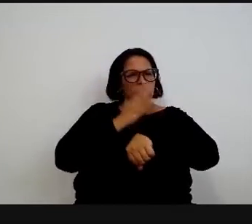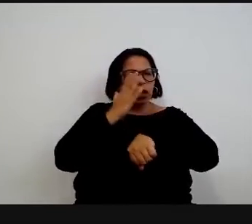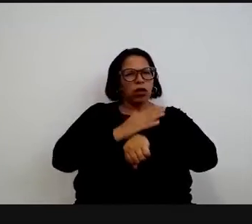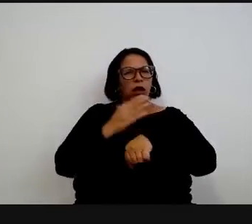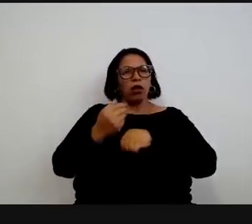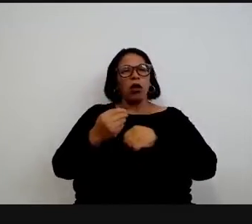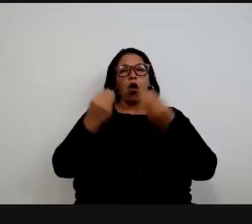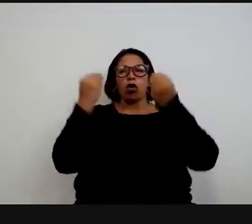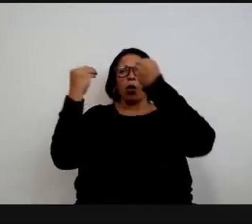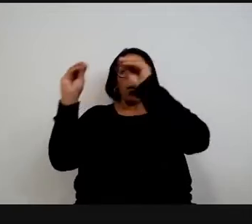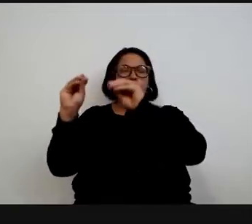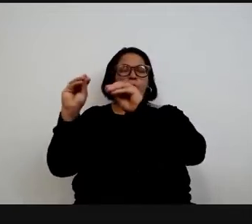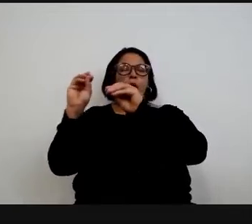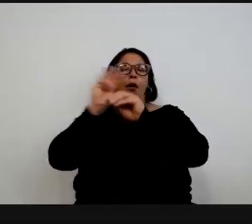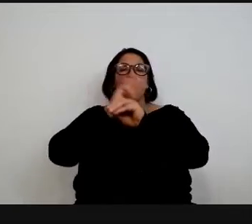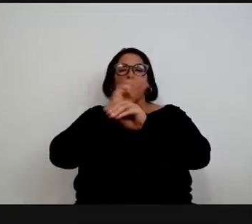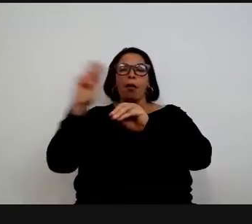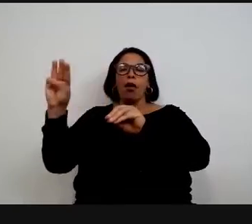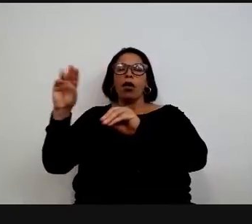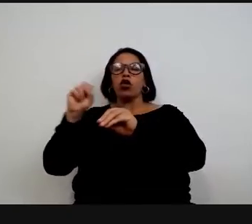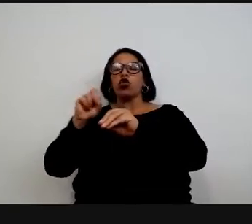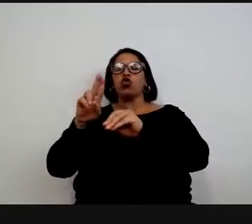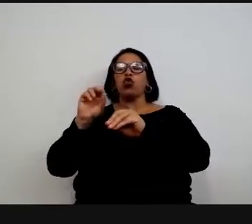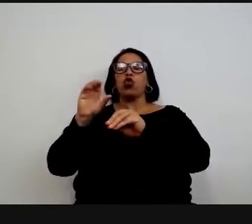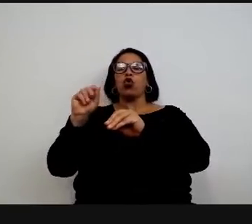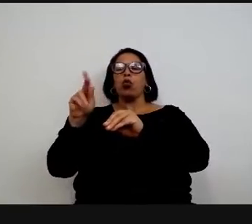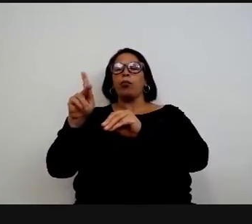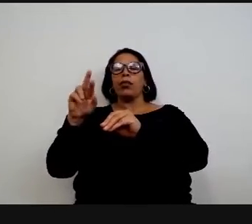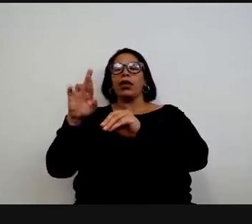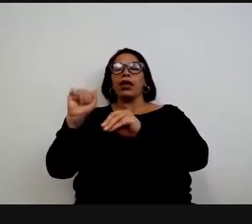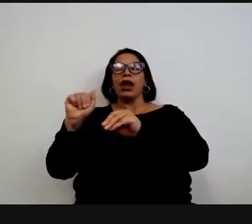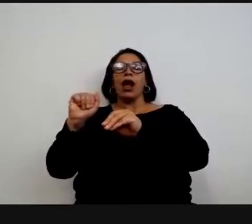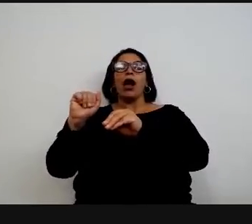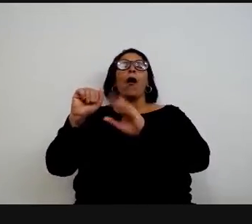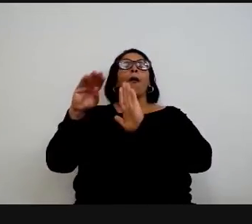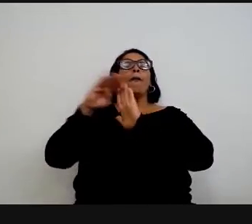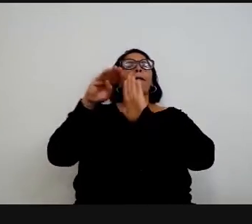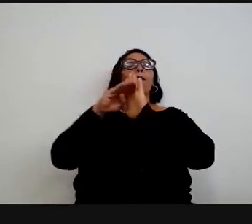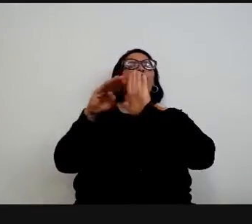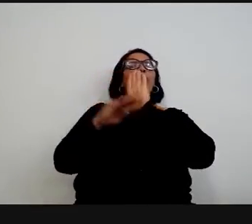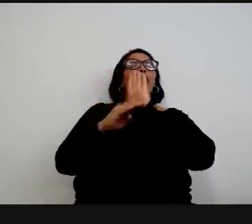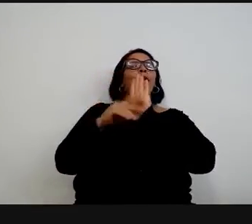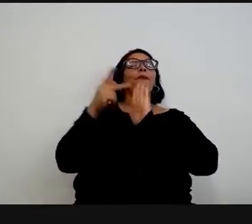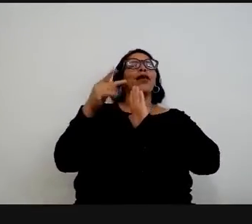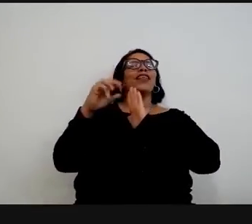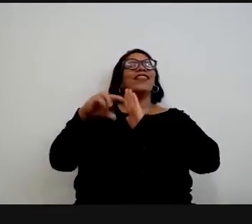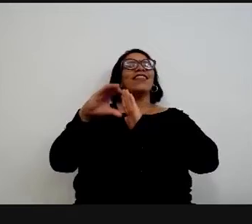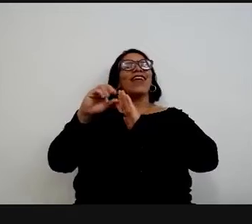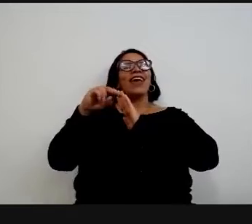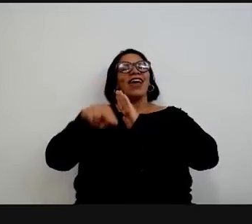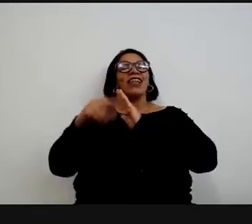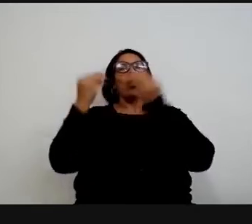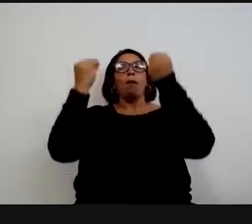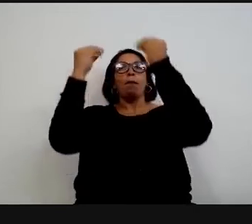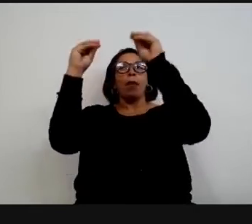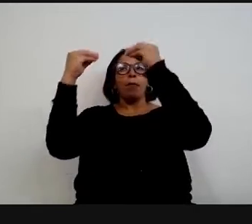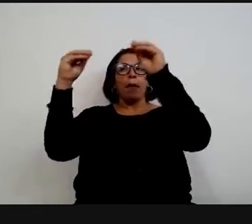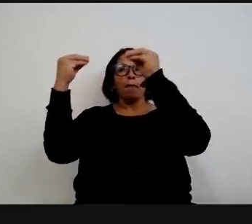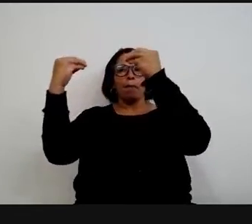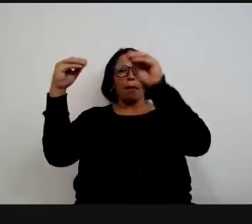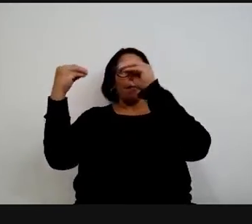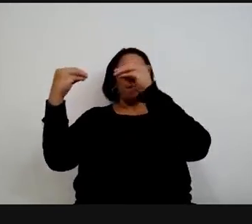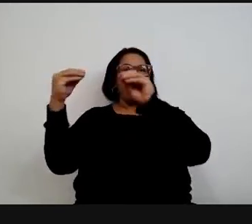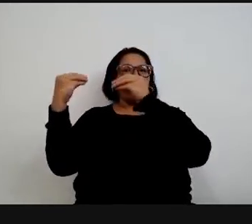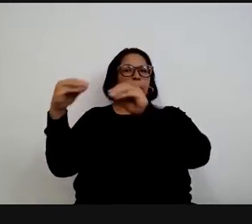para a plataforma Sucupira o APCN, né? A gente clicou lá e mandou, né? E ontem saiu um